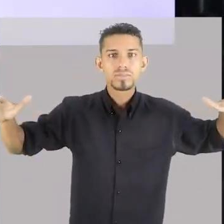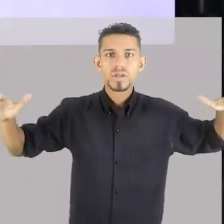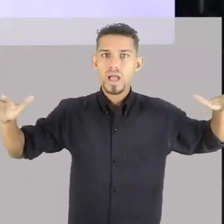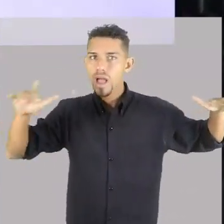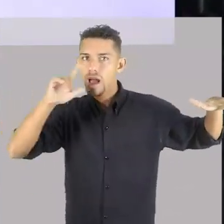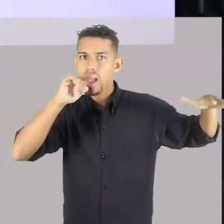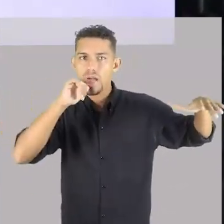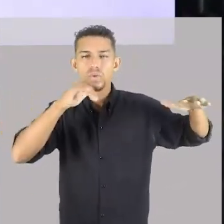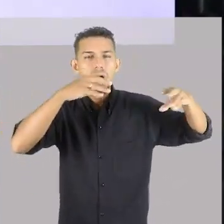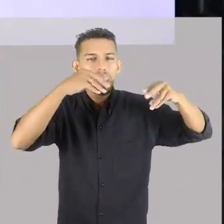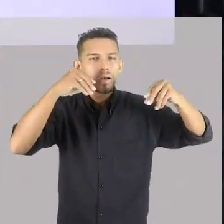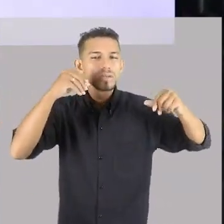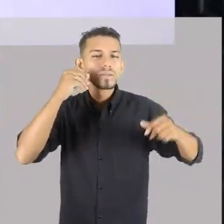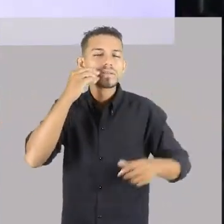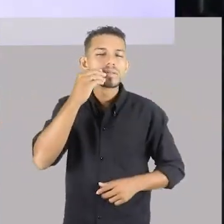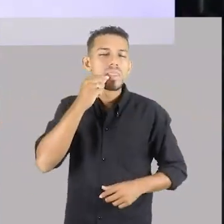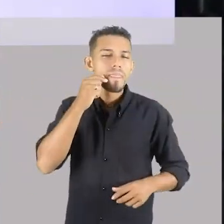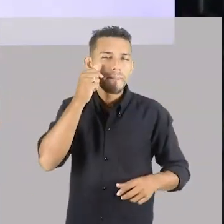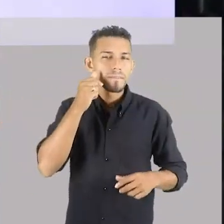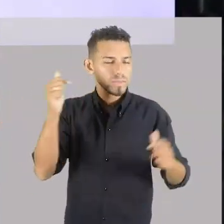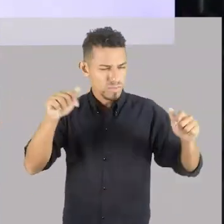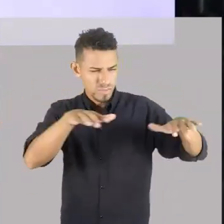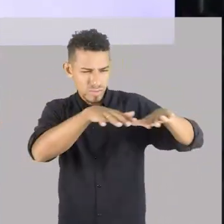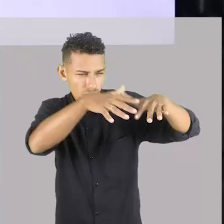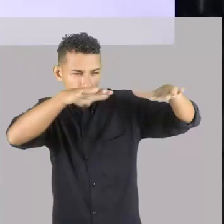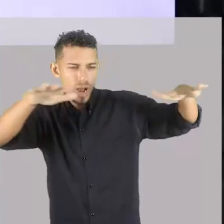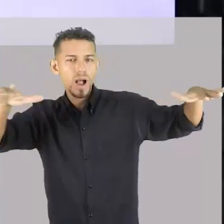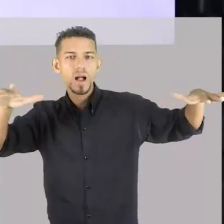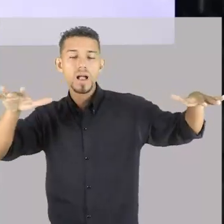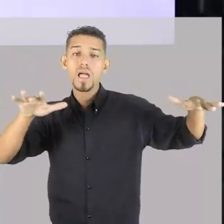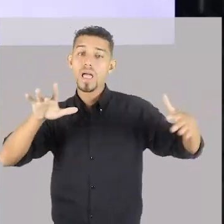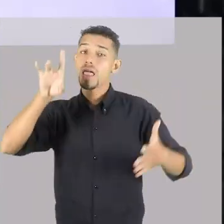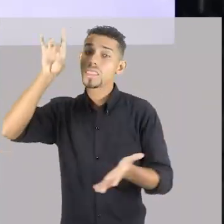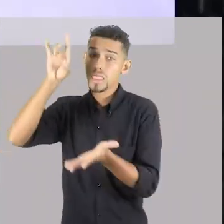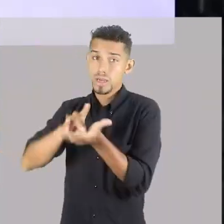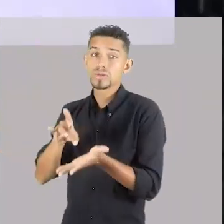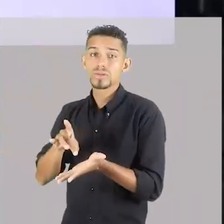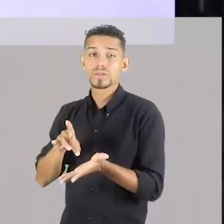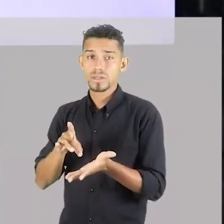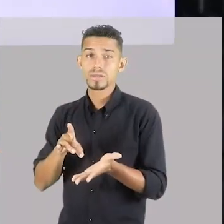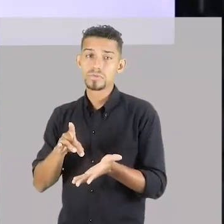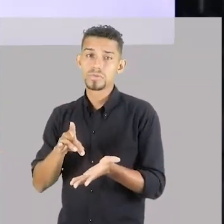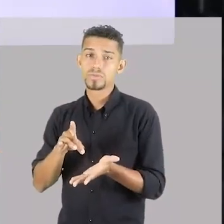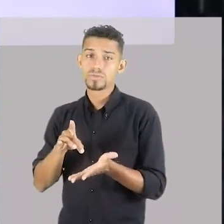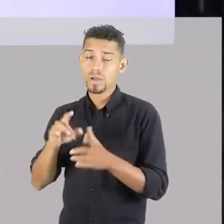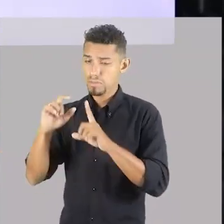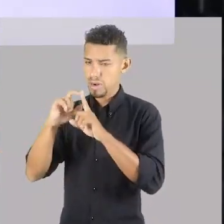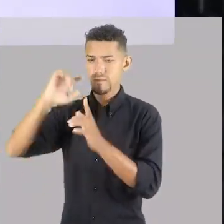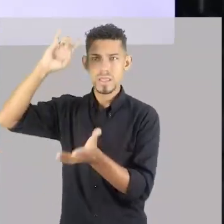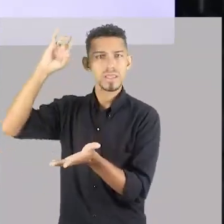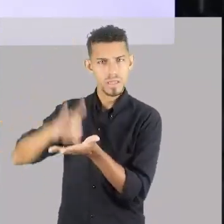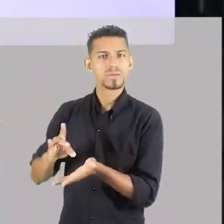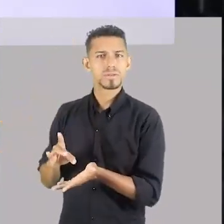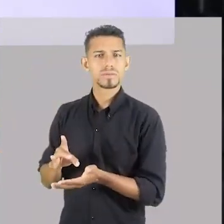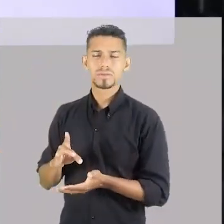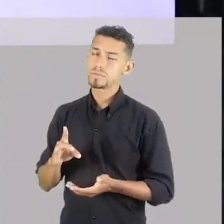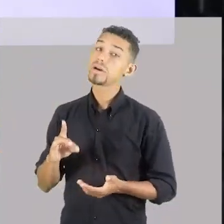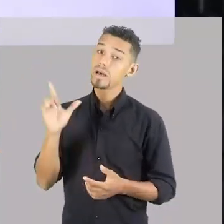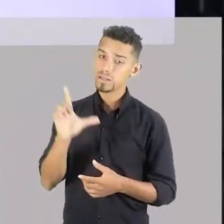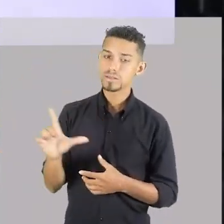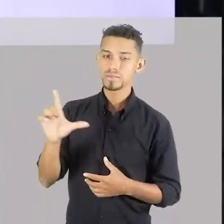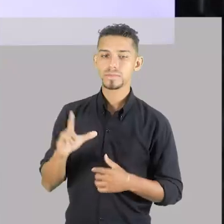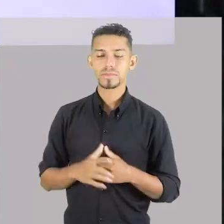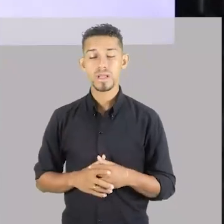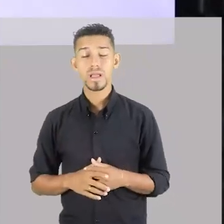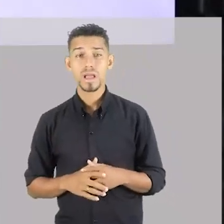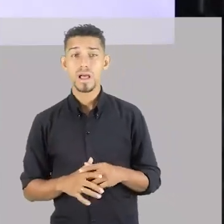de água salgada. Então, nesse caso aí, eu tenho a denotação. O texto que eu disse, né, que eu coloquei, conheci o mar